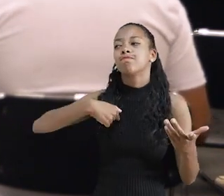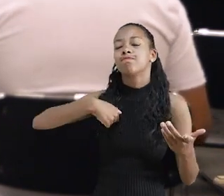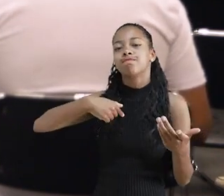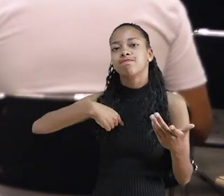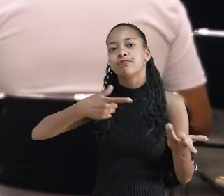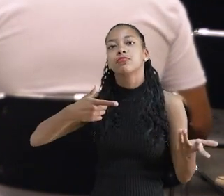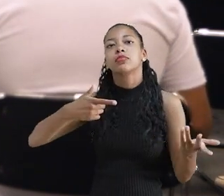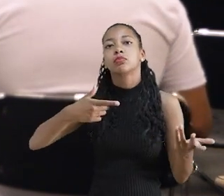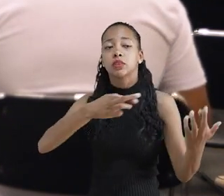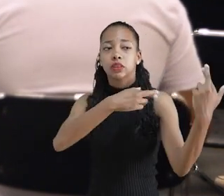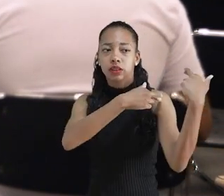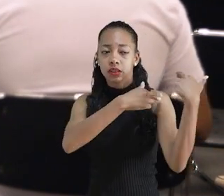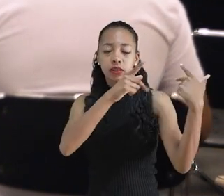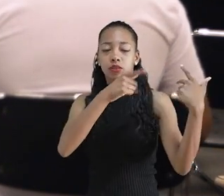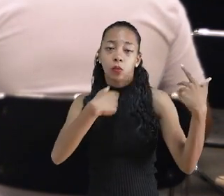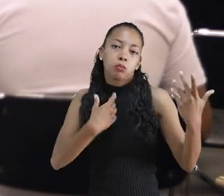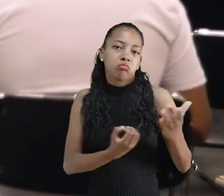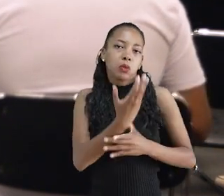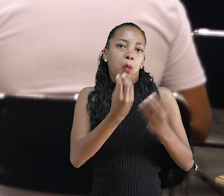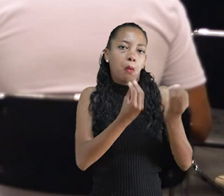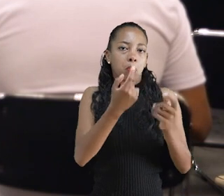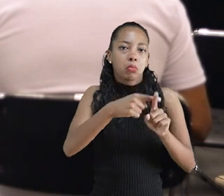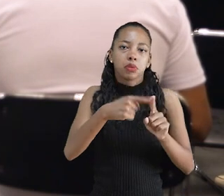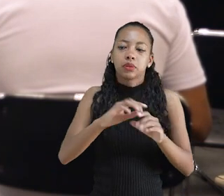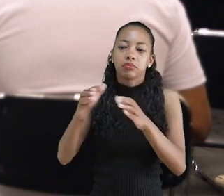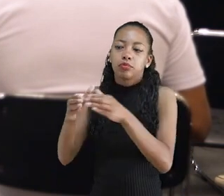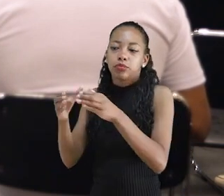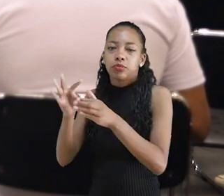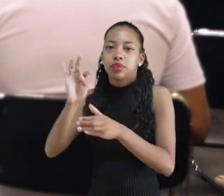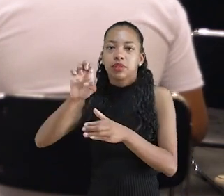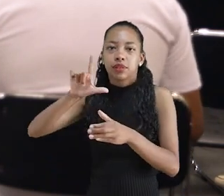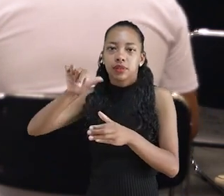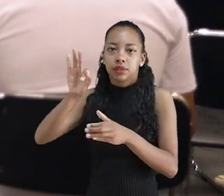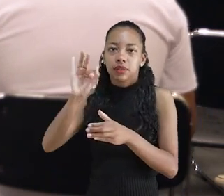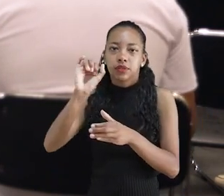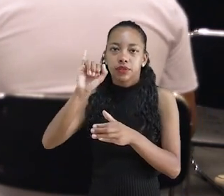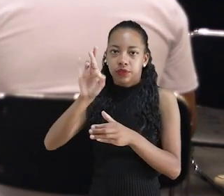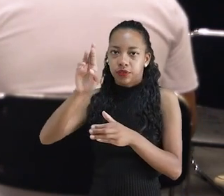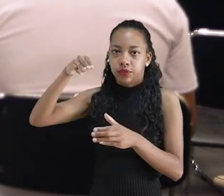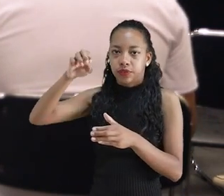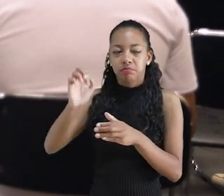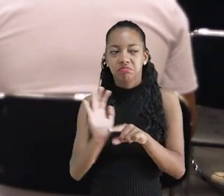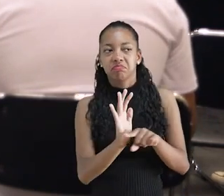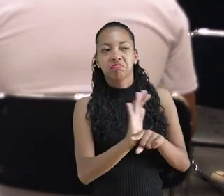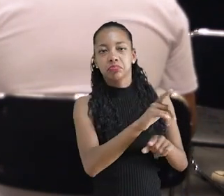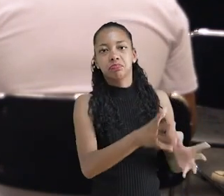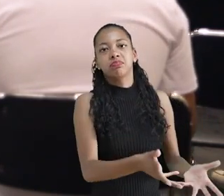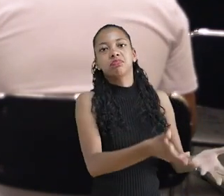surgirem a gente eh tem atuado também nessas reivindicações eh por exemplo na macrodrenagem